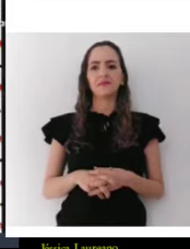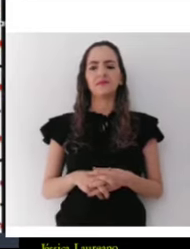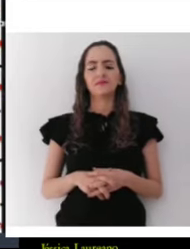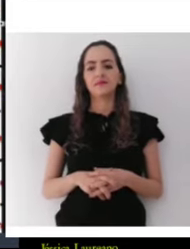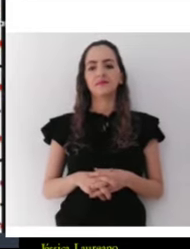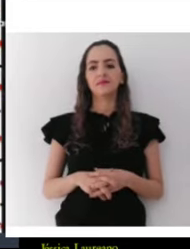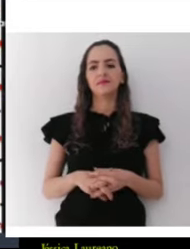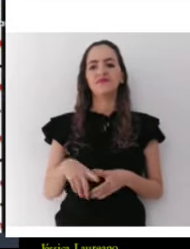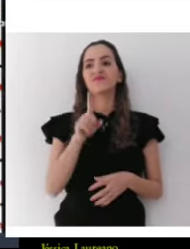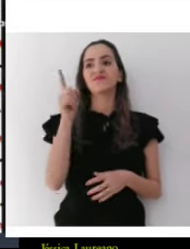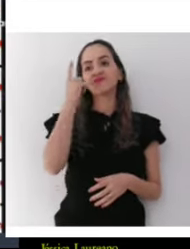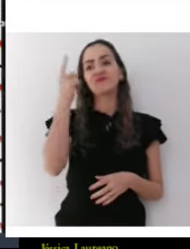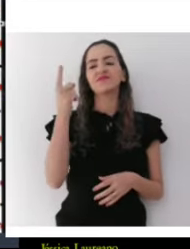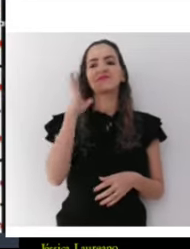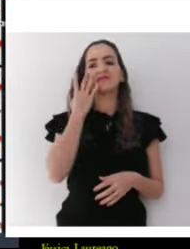Esse problema aí,